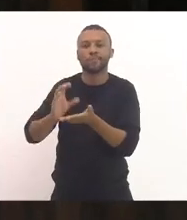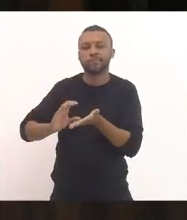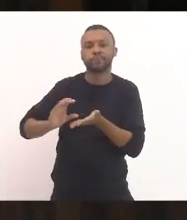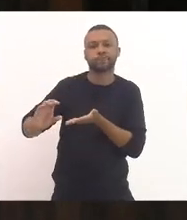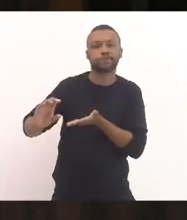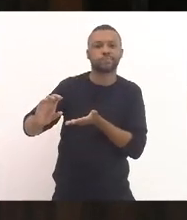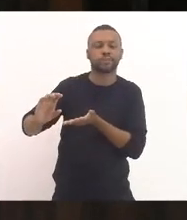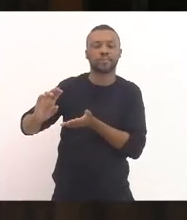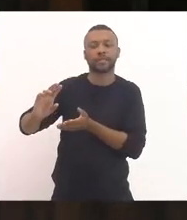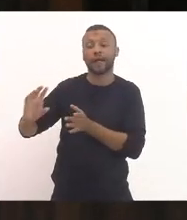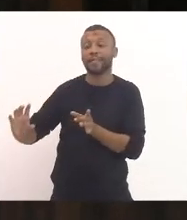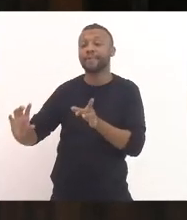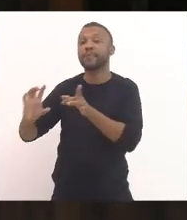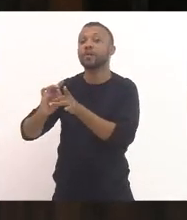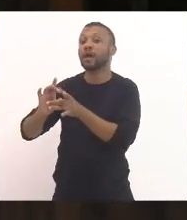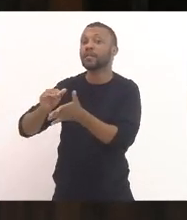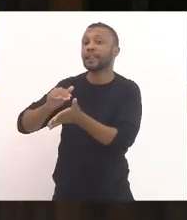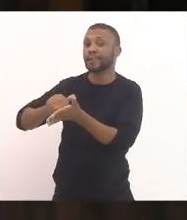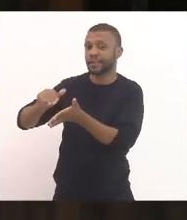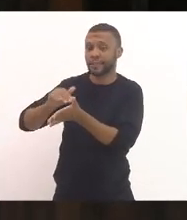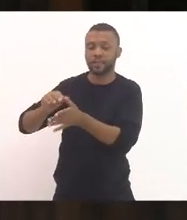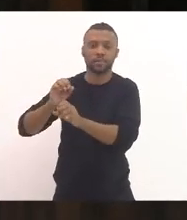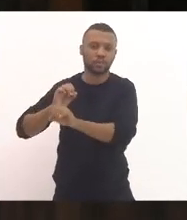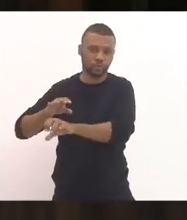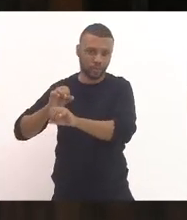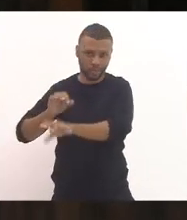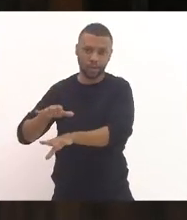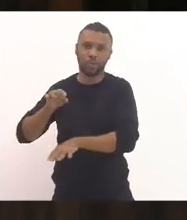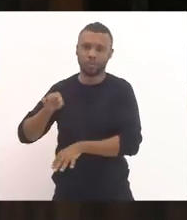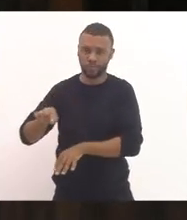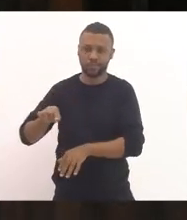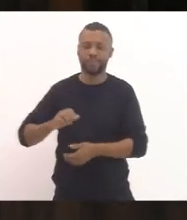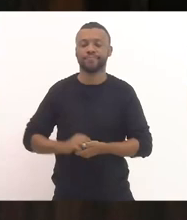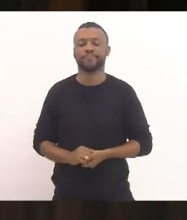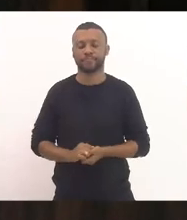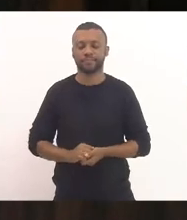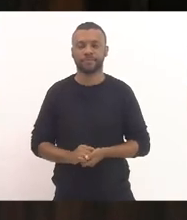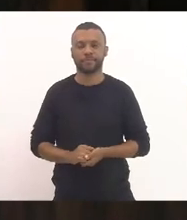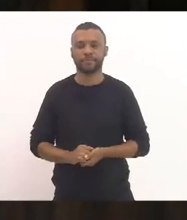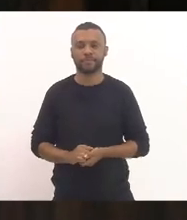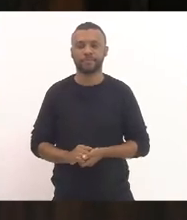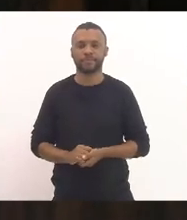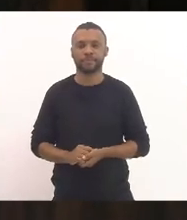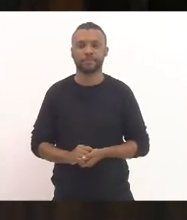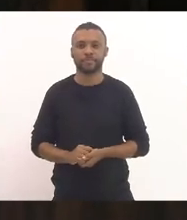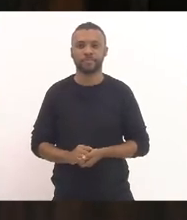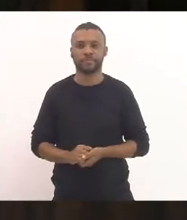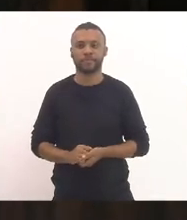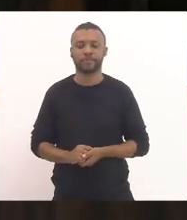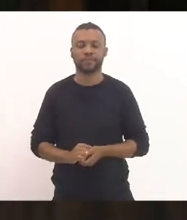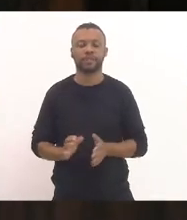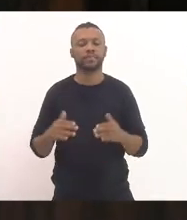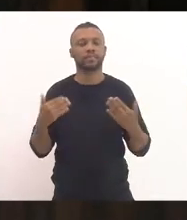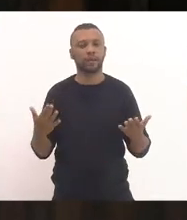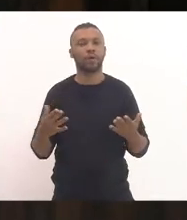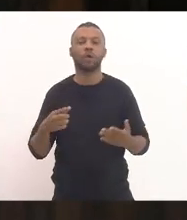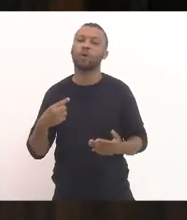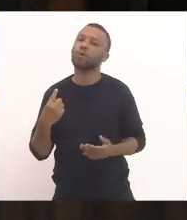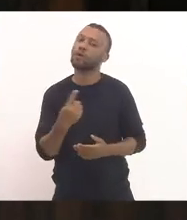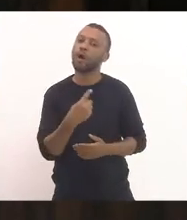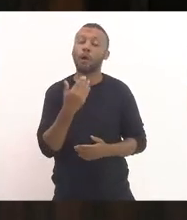ainda está vinculado à secretaria de educação então nós e